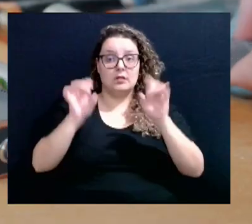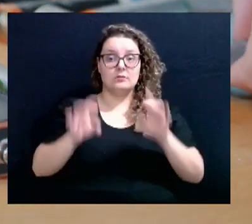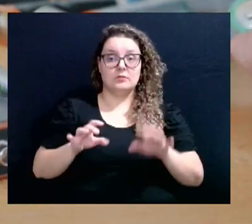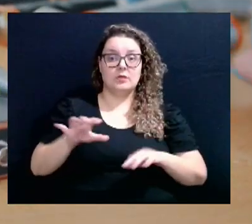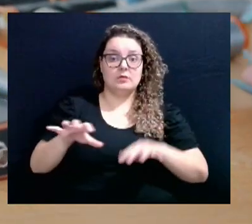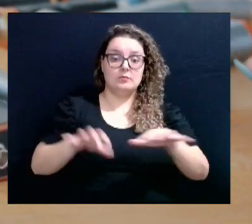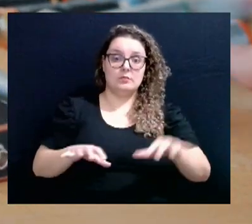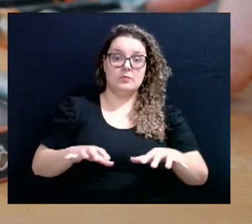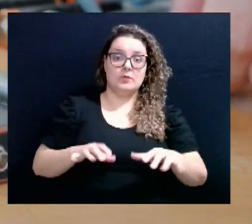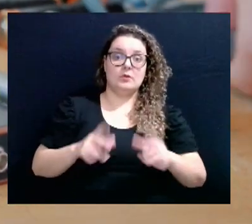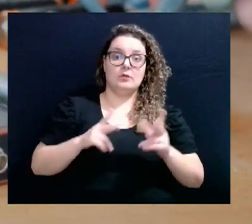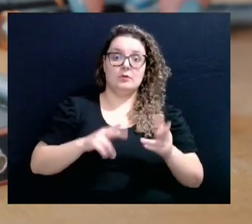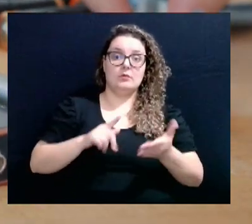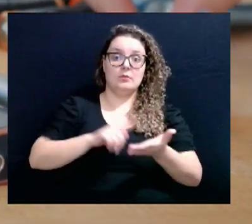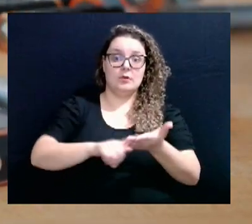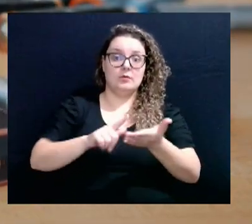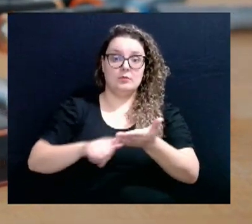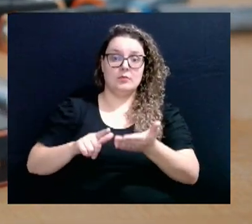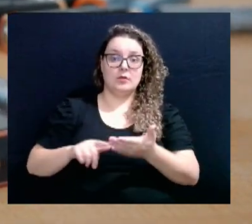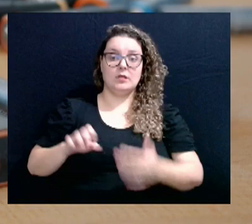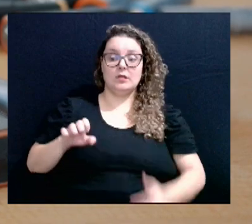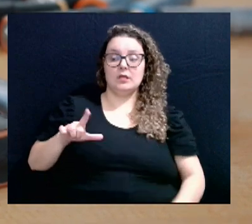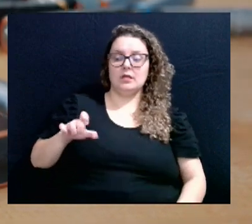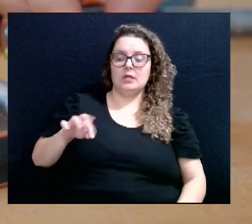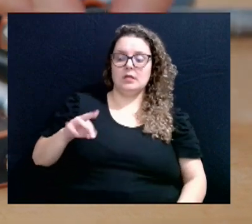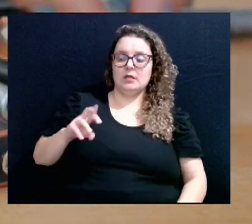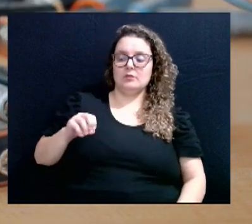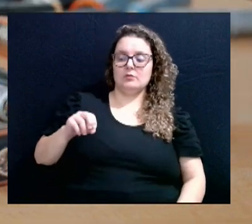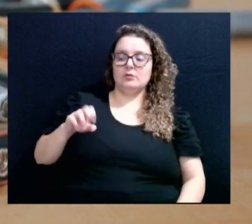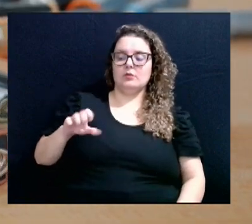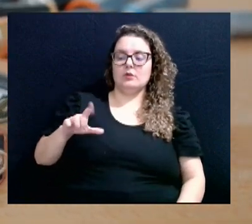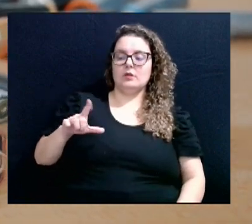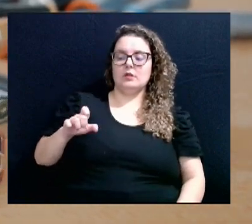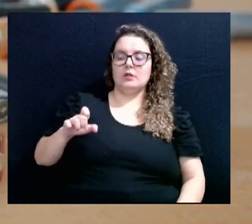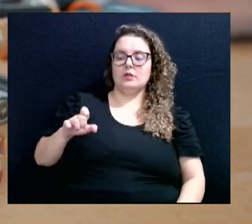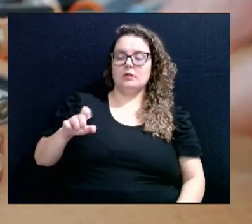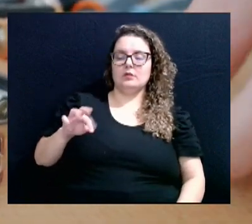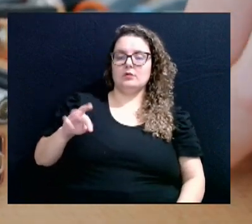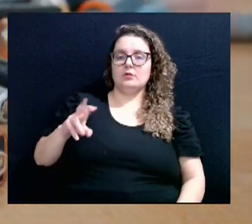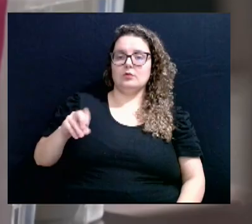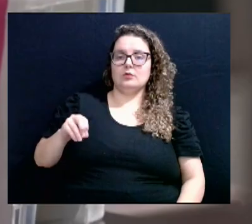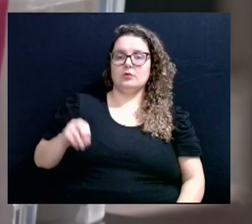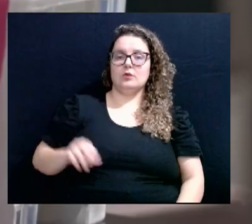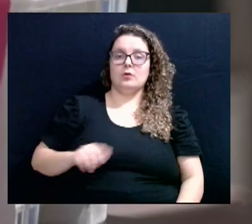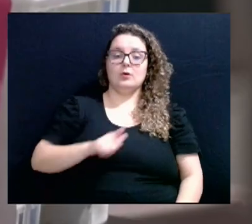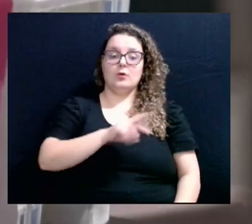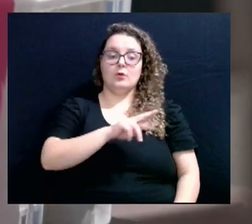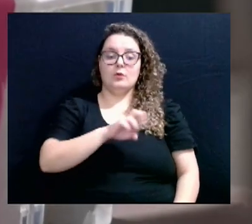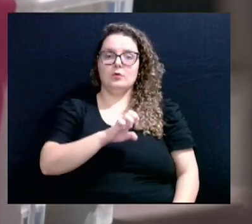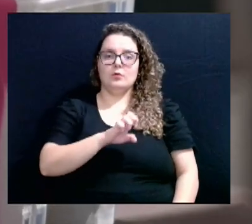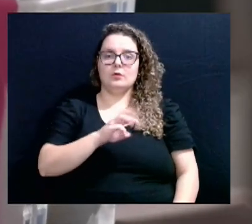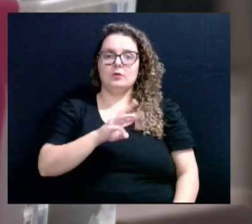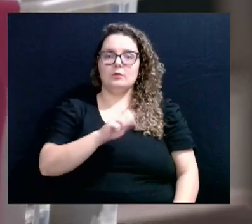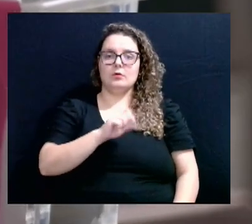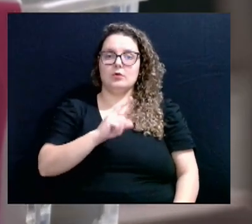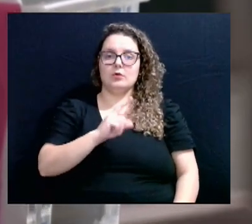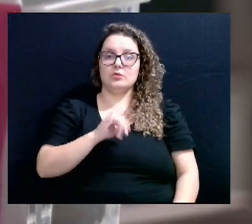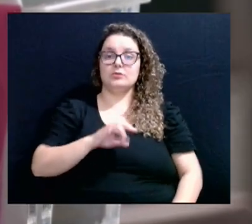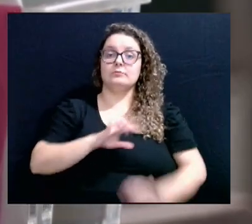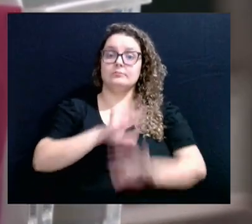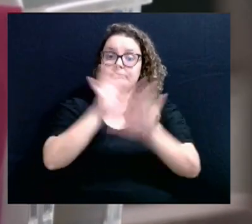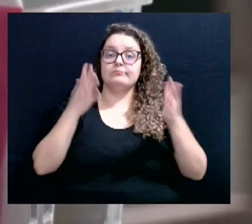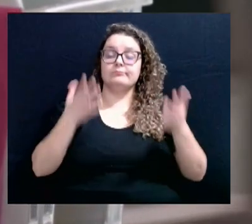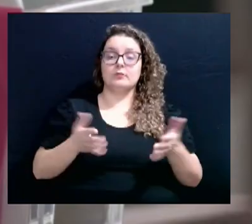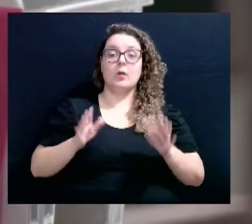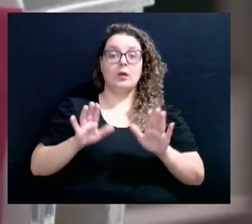limpeza e eletroeletrônicos, onde o greenwashing é mais perceptível. No entanto, essa